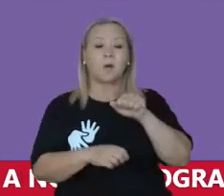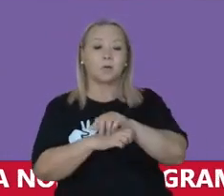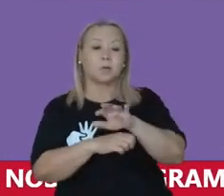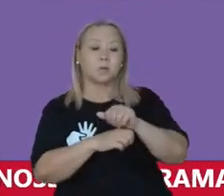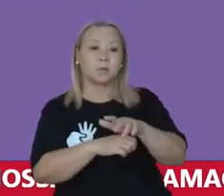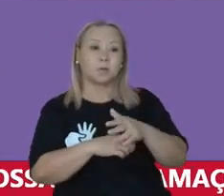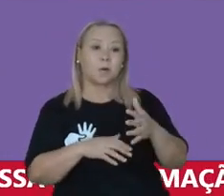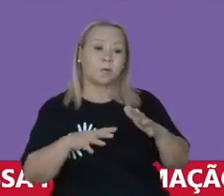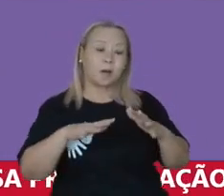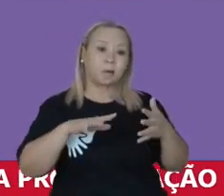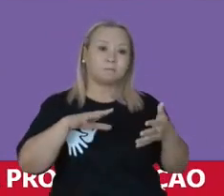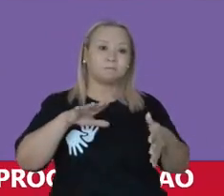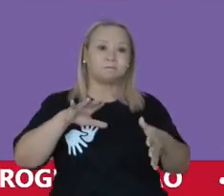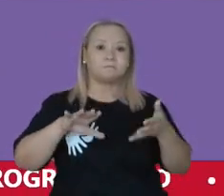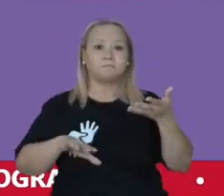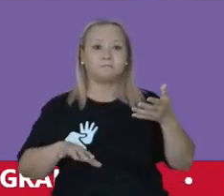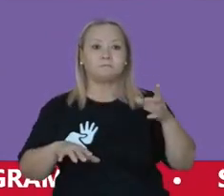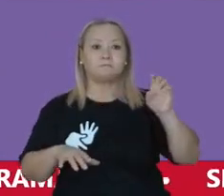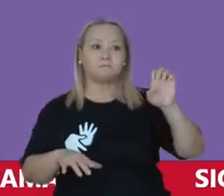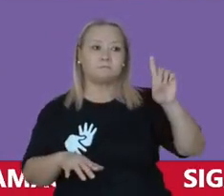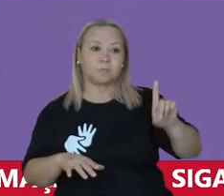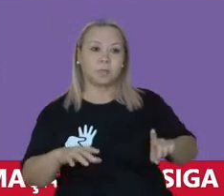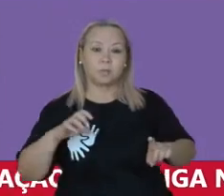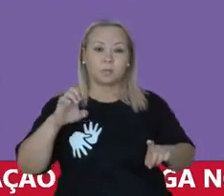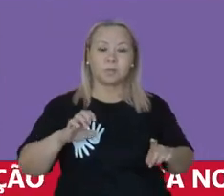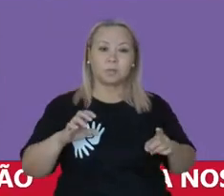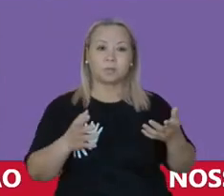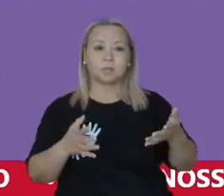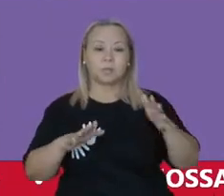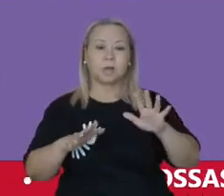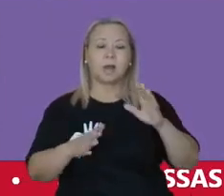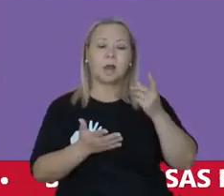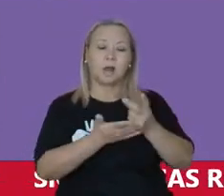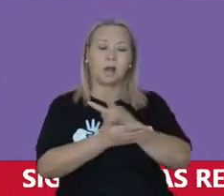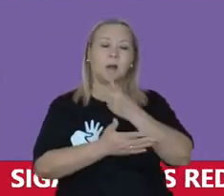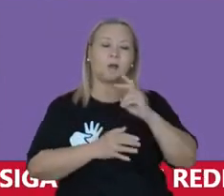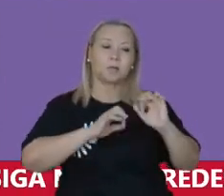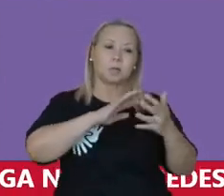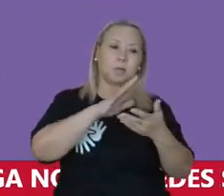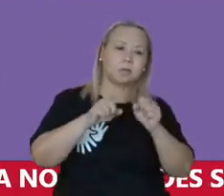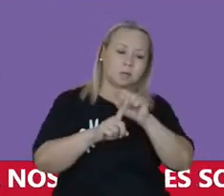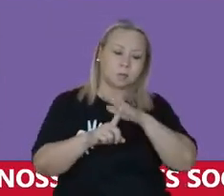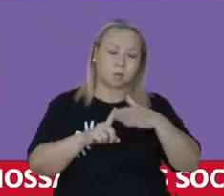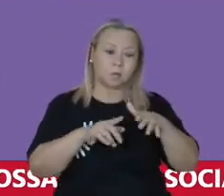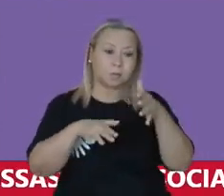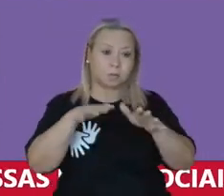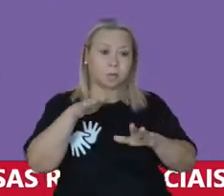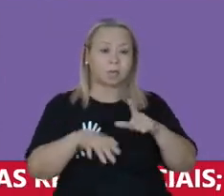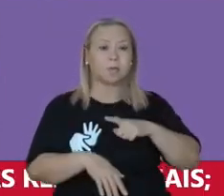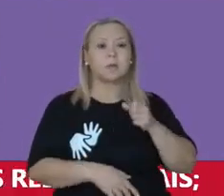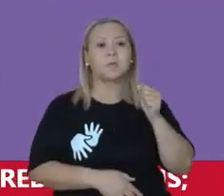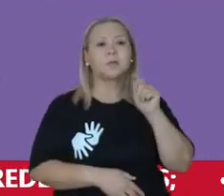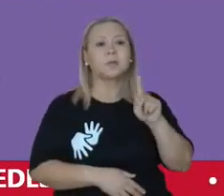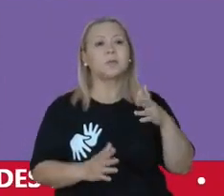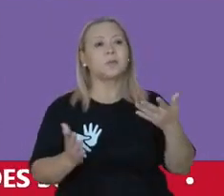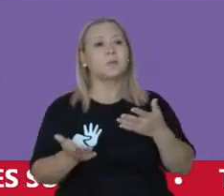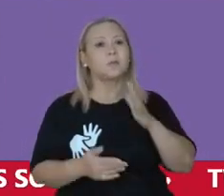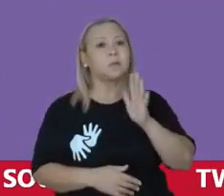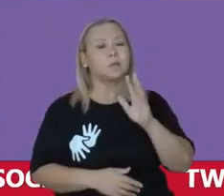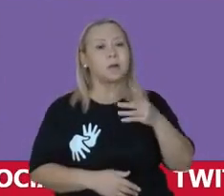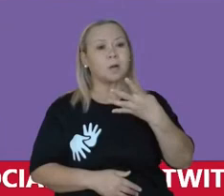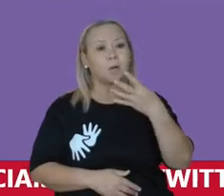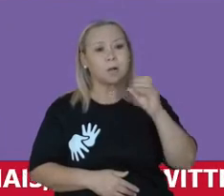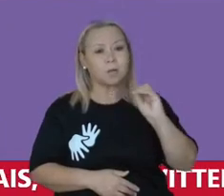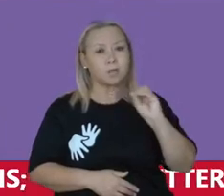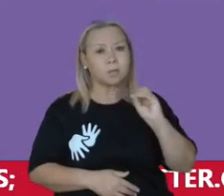de polarização de renda. Isso acontece porque a nossa sociedade é muito desigual. Então, quem tem uma aposentadoria hoje já está no 40%